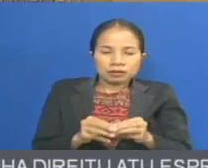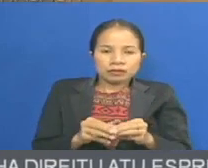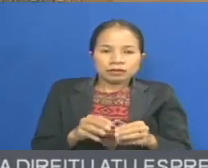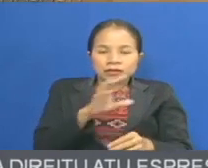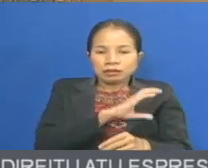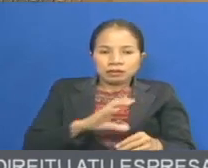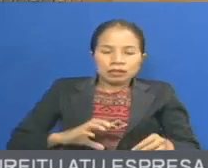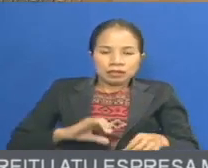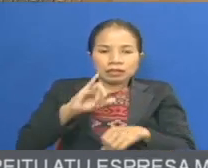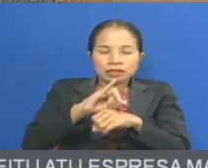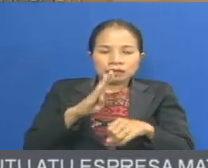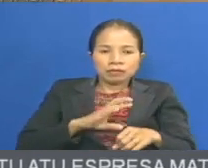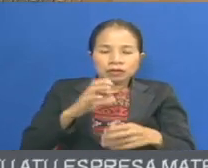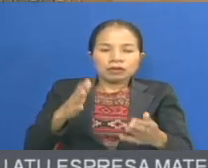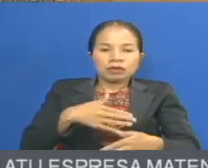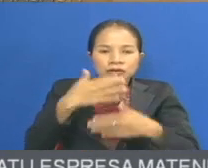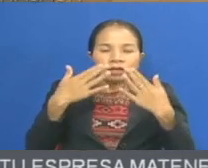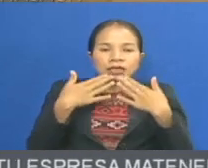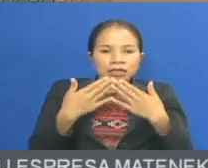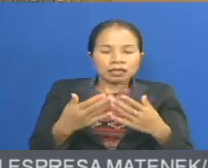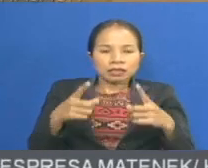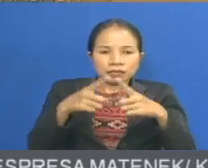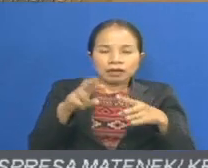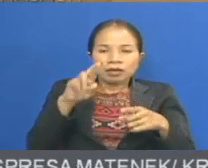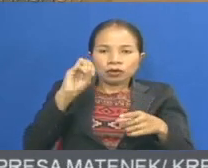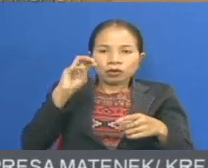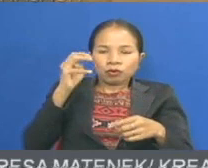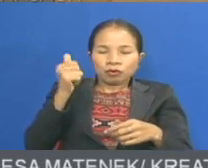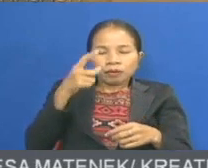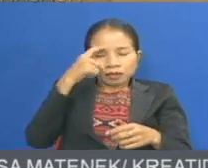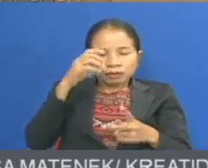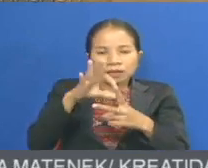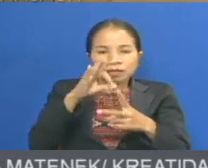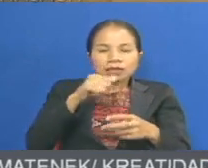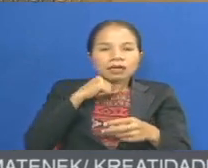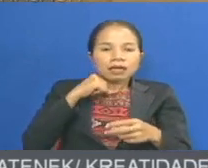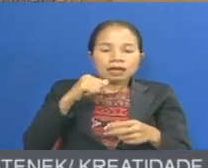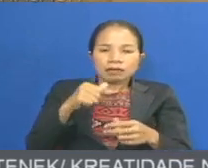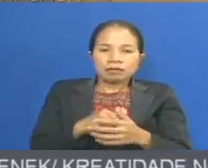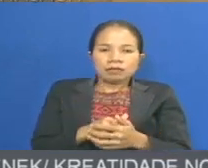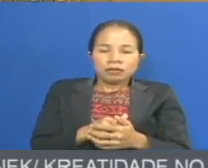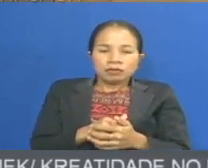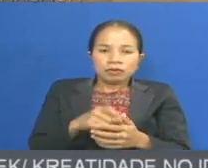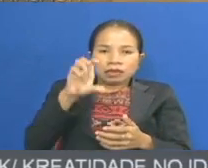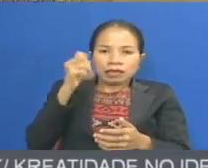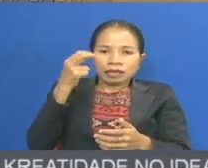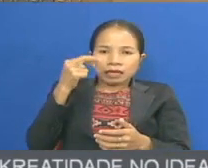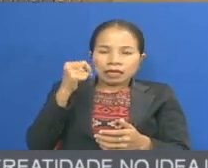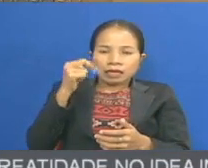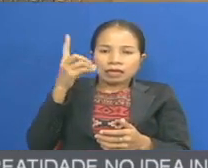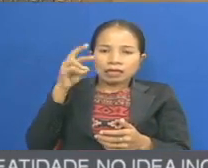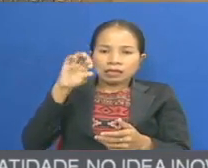Sara ne diocese Bocau Hoxolo Cato agradece Vaticano, tamba nomeia ona Padre Leandro Maria Alves, sai bispo fom